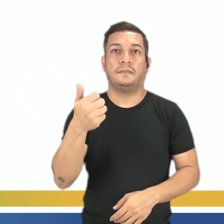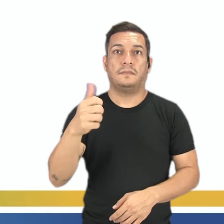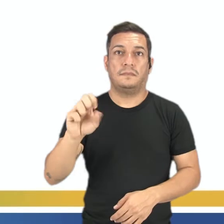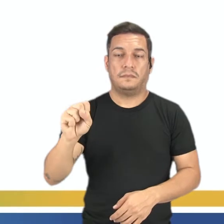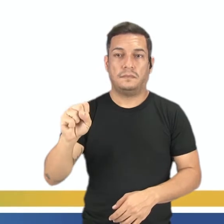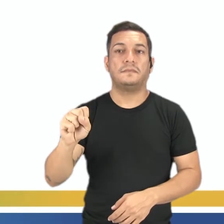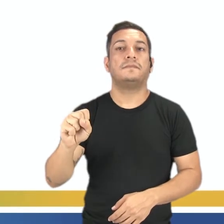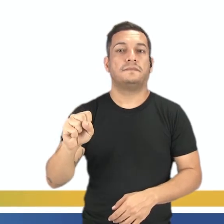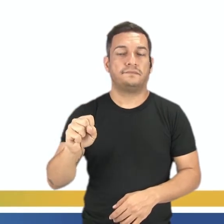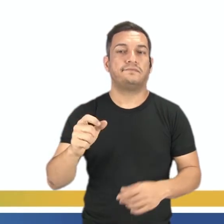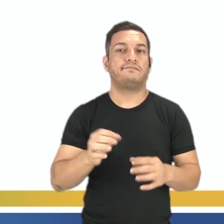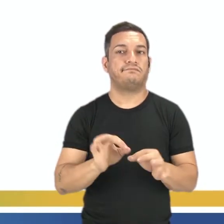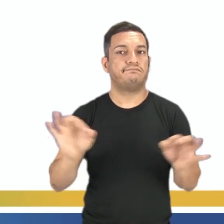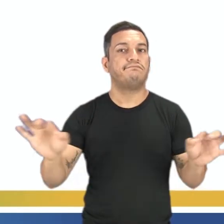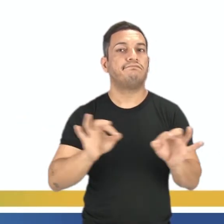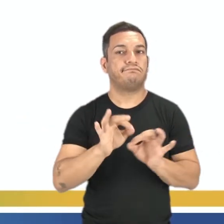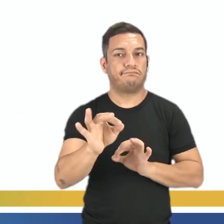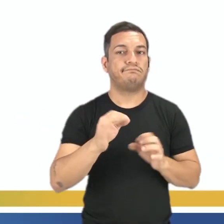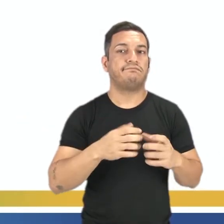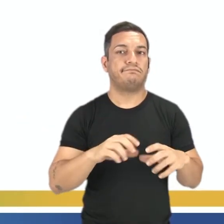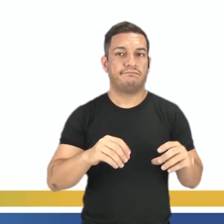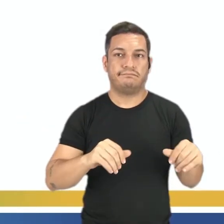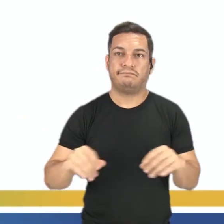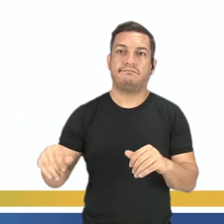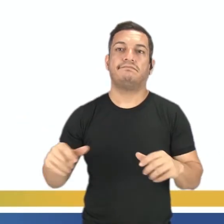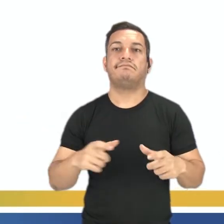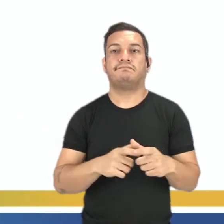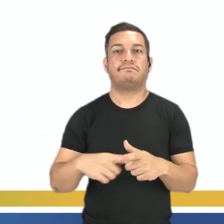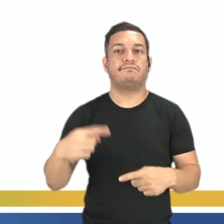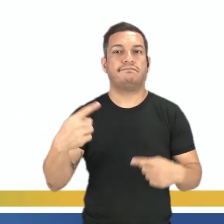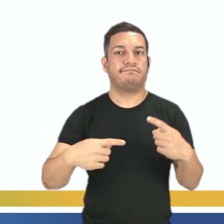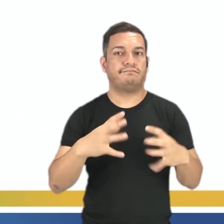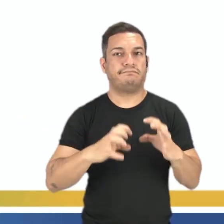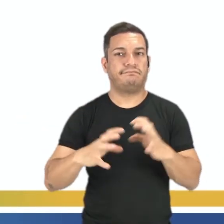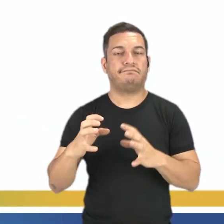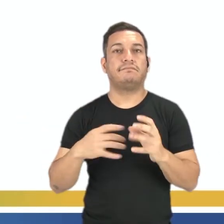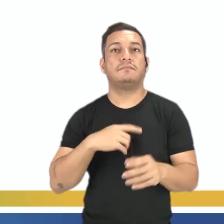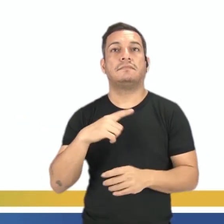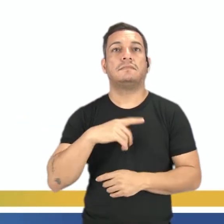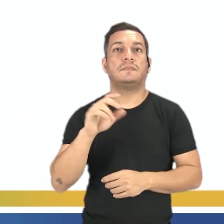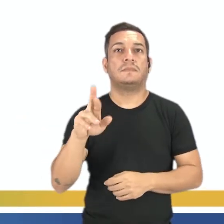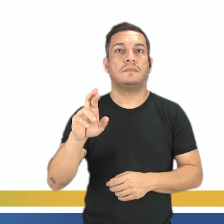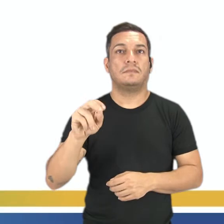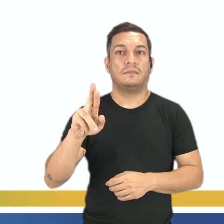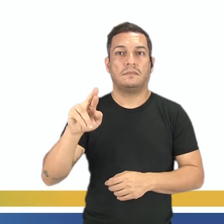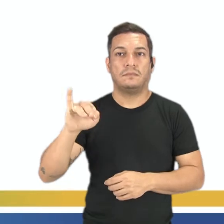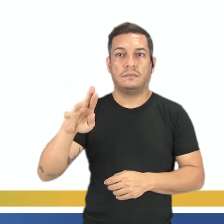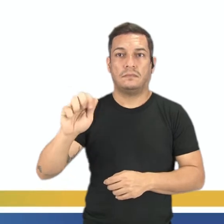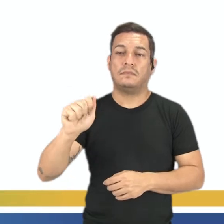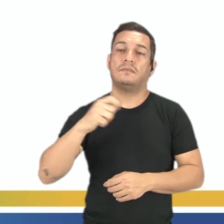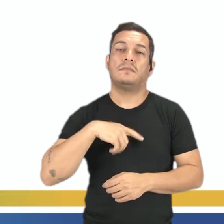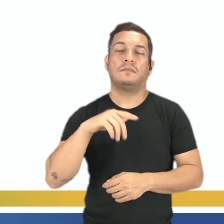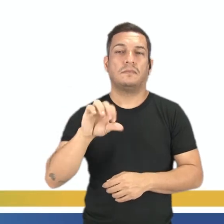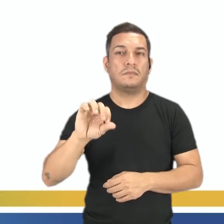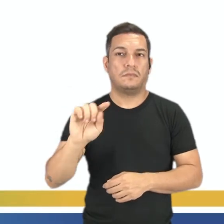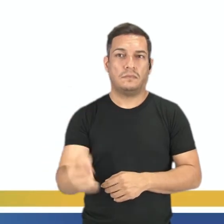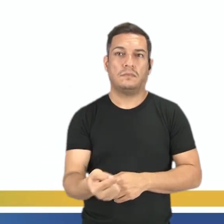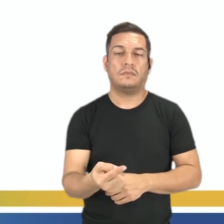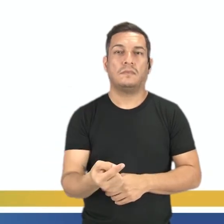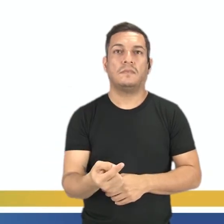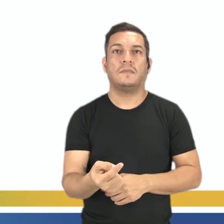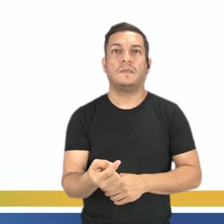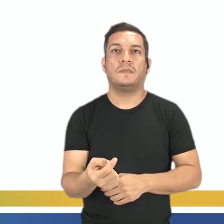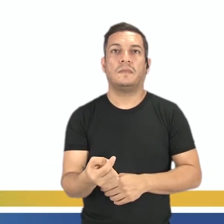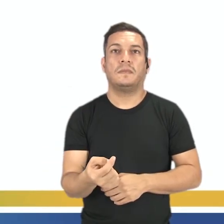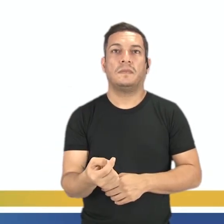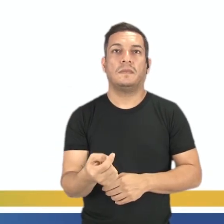11.488.318 hectares de terra em conflitos. Aí nós temos aí em segundo Roraima, com um pouco mais de 9 milhões, né, de hectares de terra